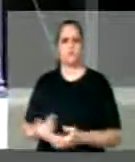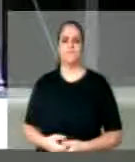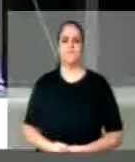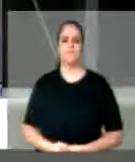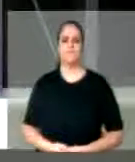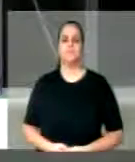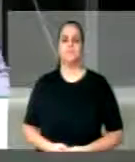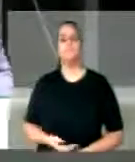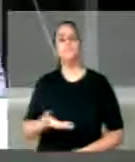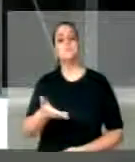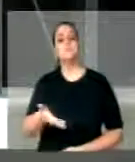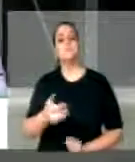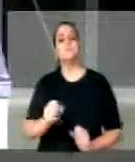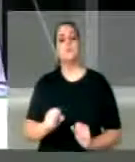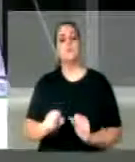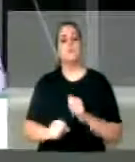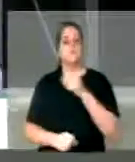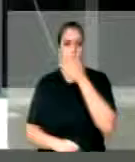parte ao vosso...